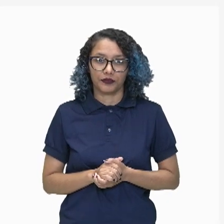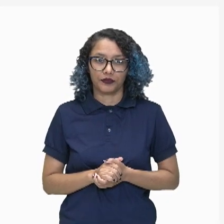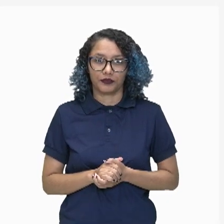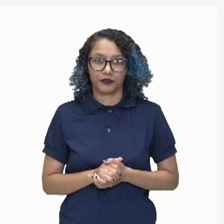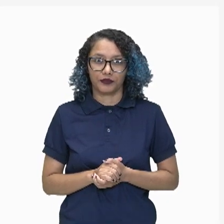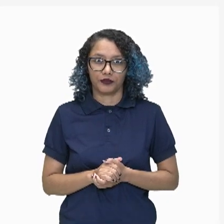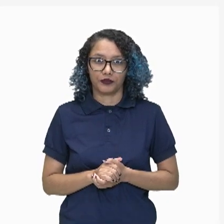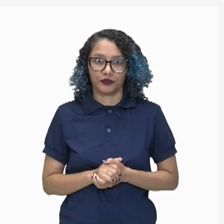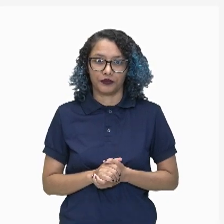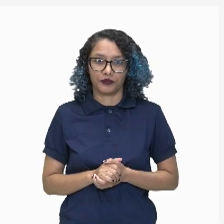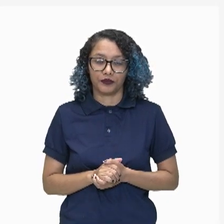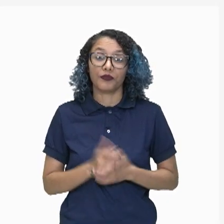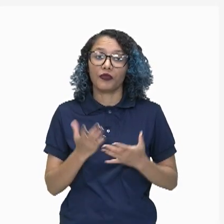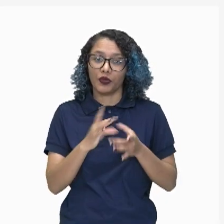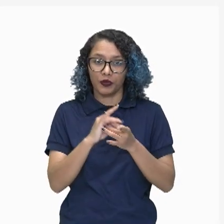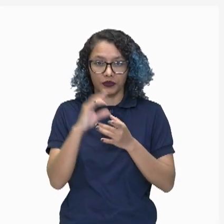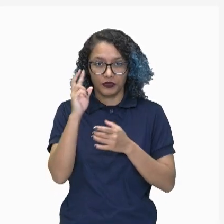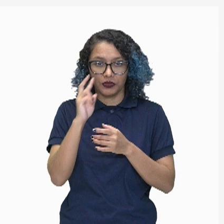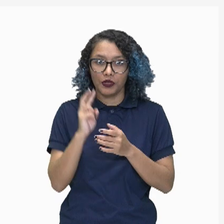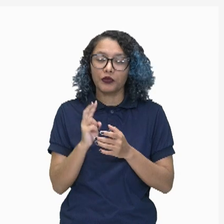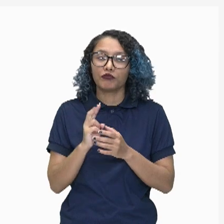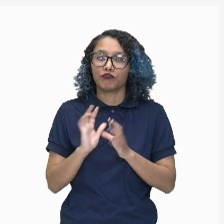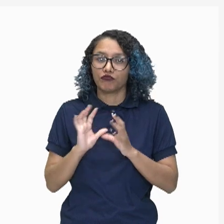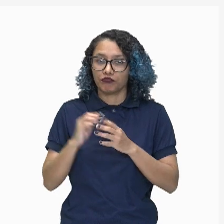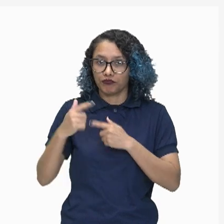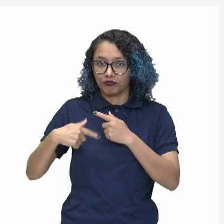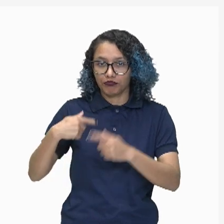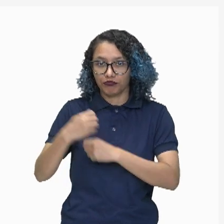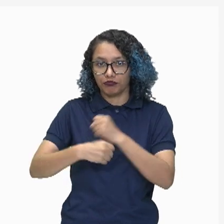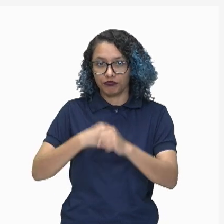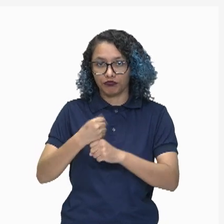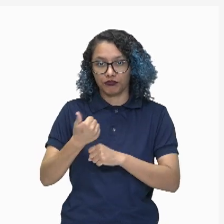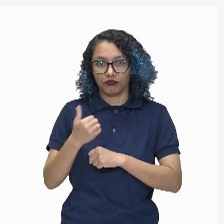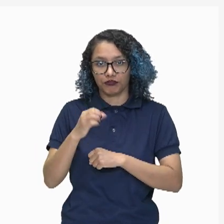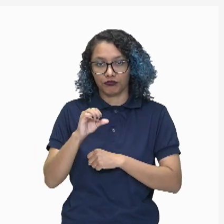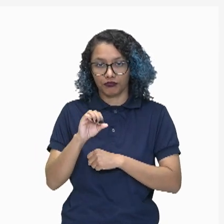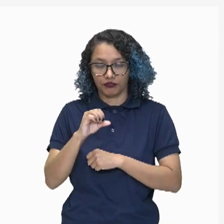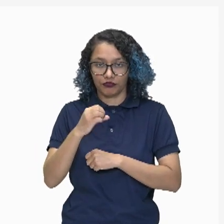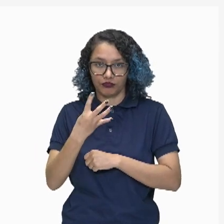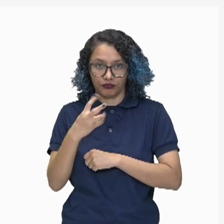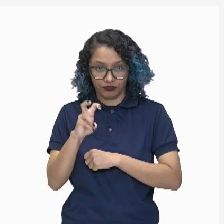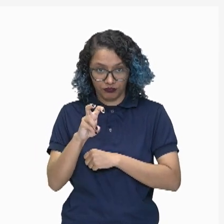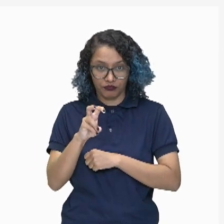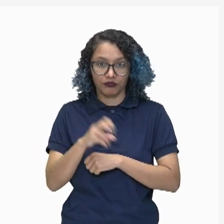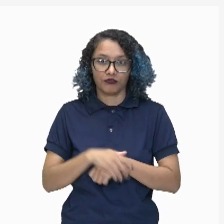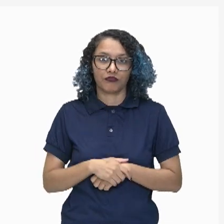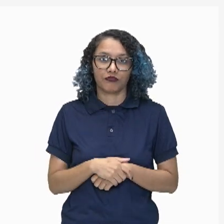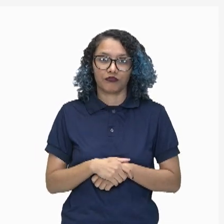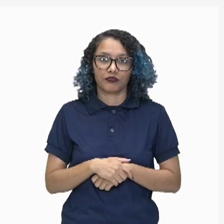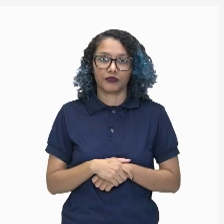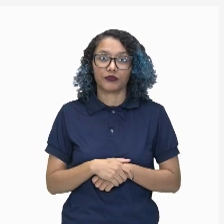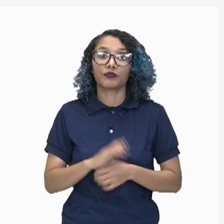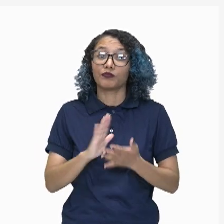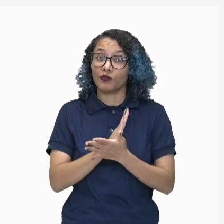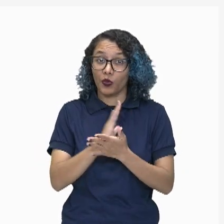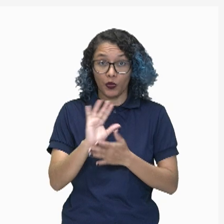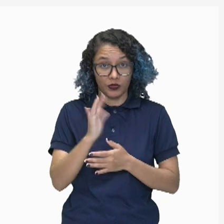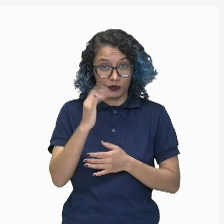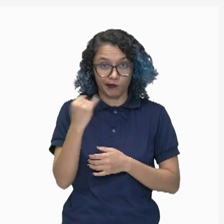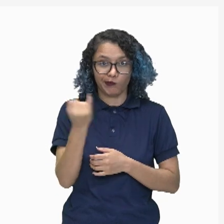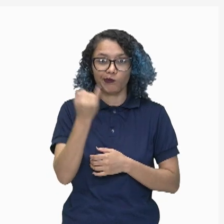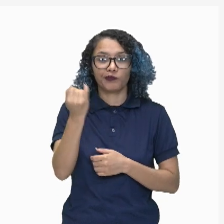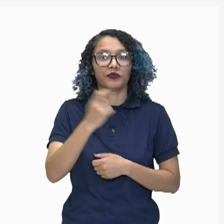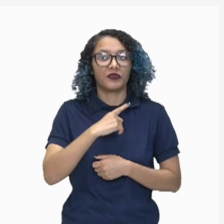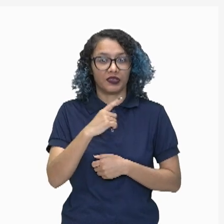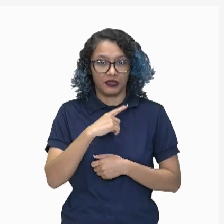Temos aí então o contexto histórico da geração de 1945, como não poderia ser diferente, temos alguns acontecimentos